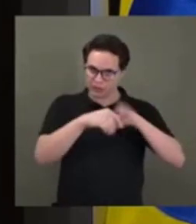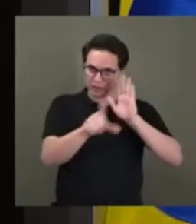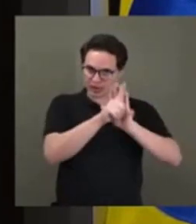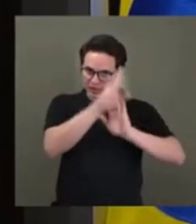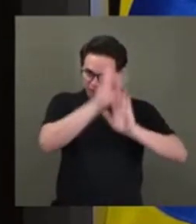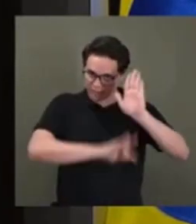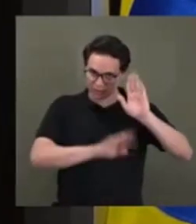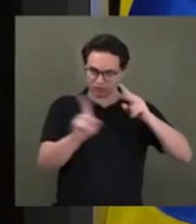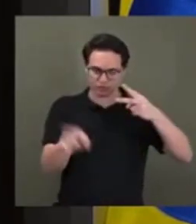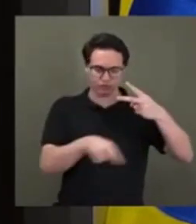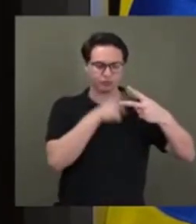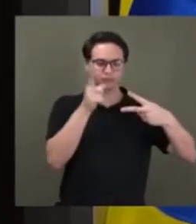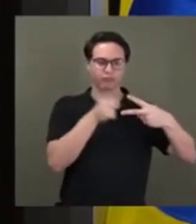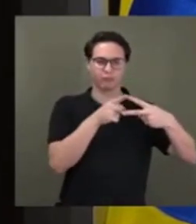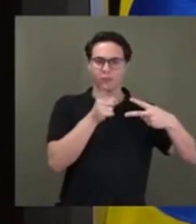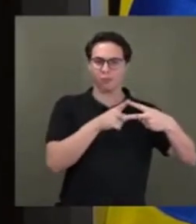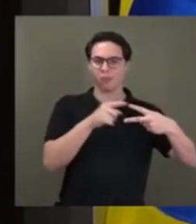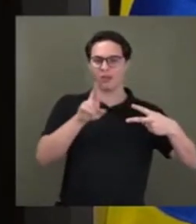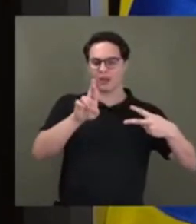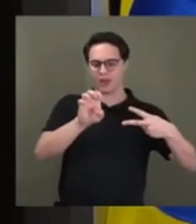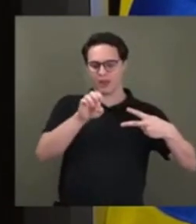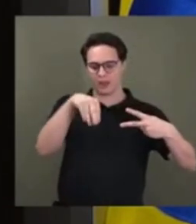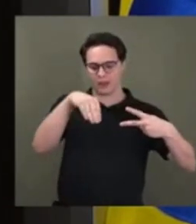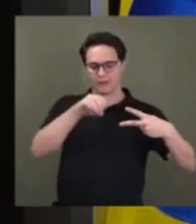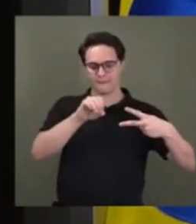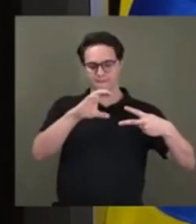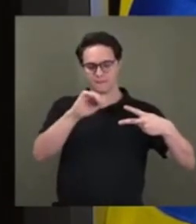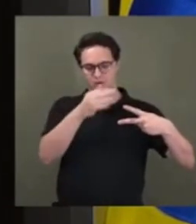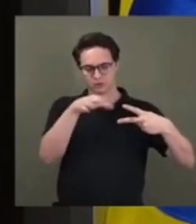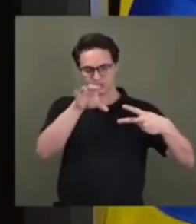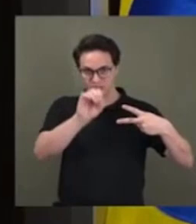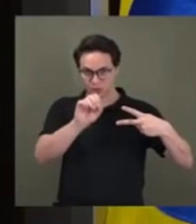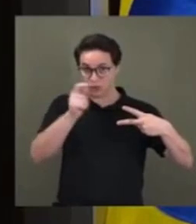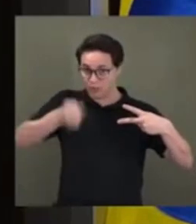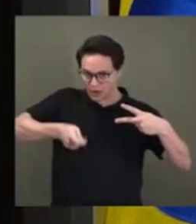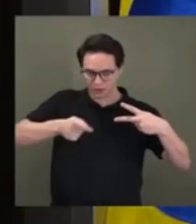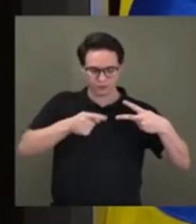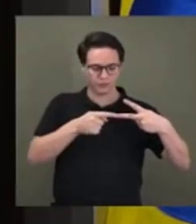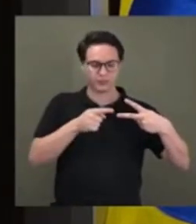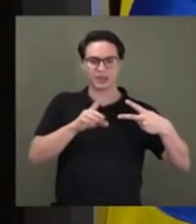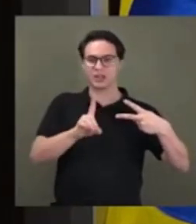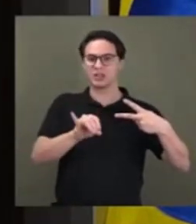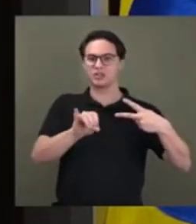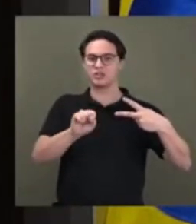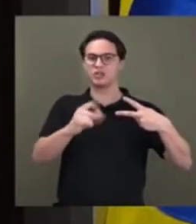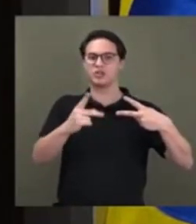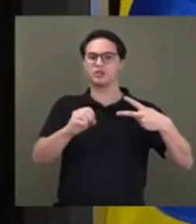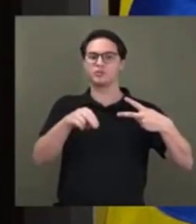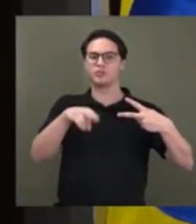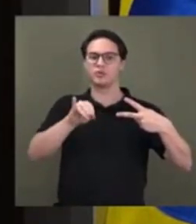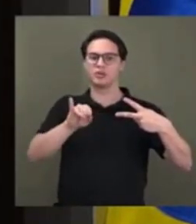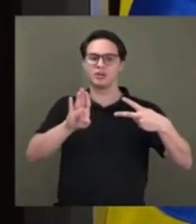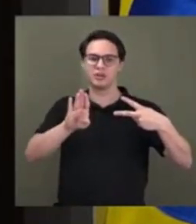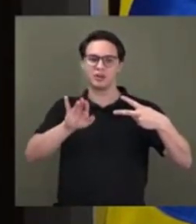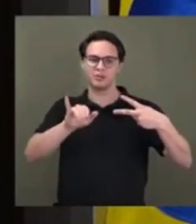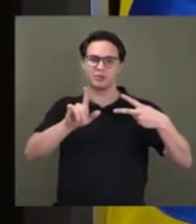texto constitucional a remoção compulsória e a disponibilidade. Ora,